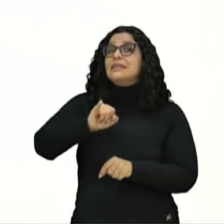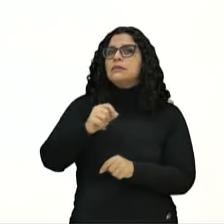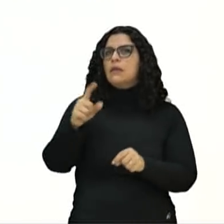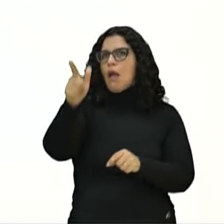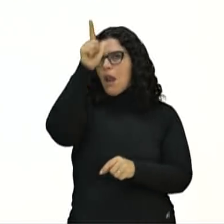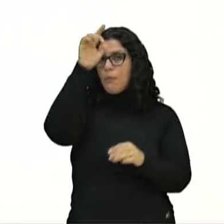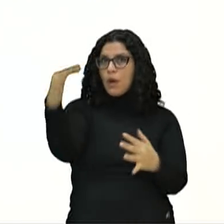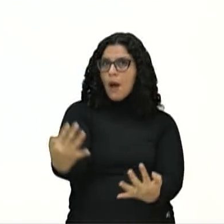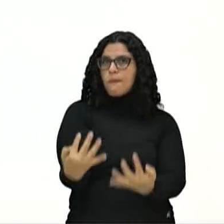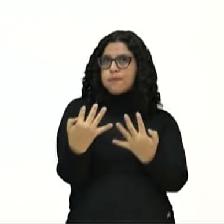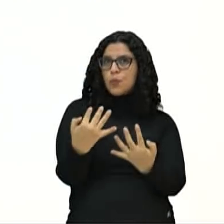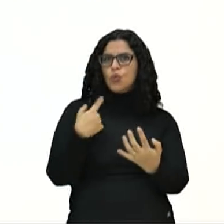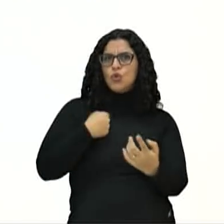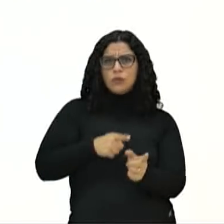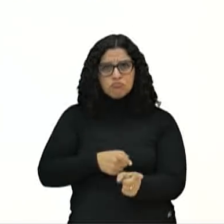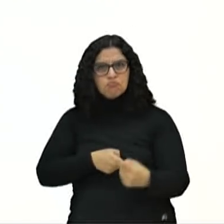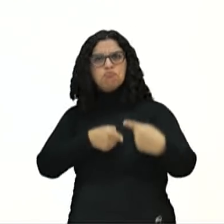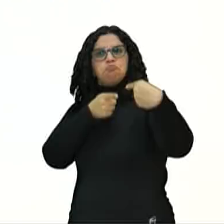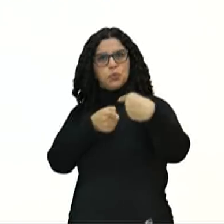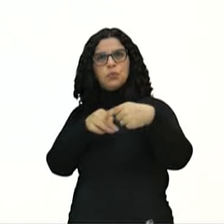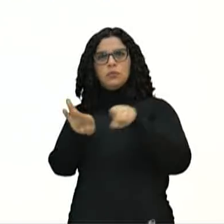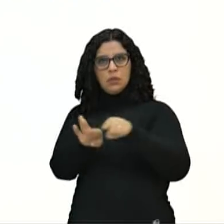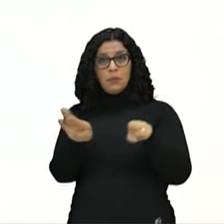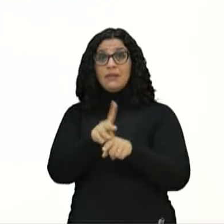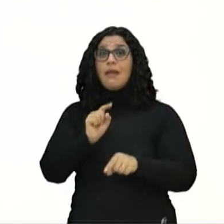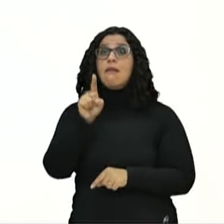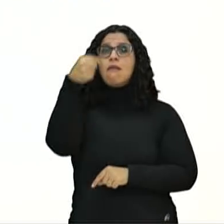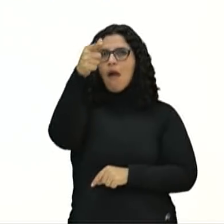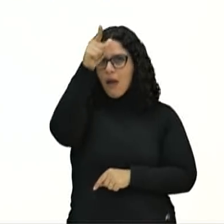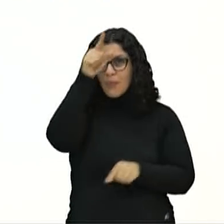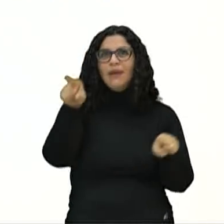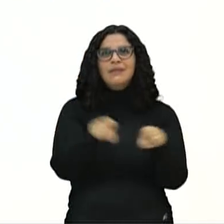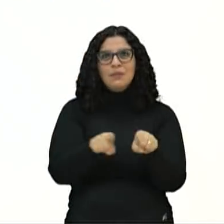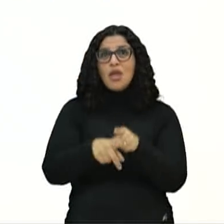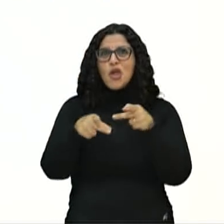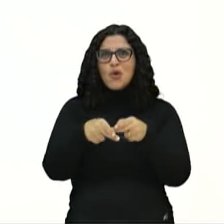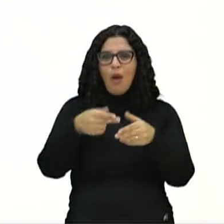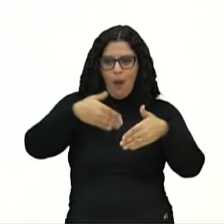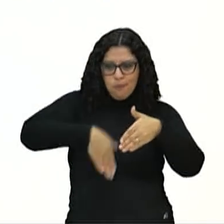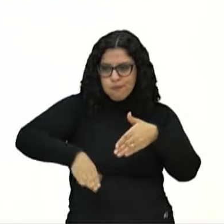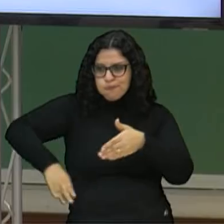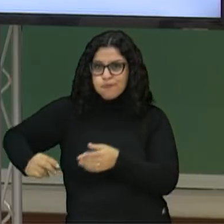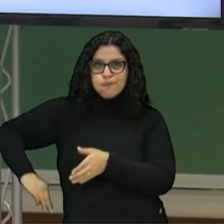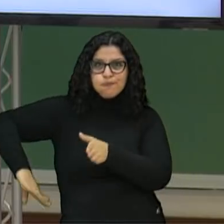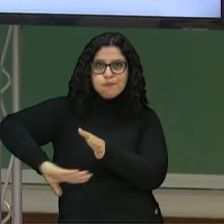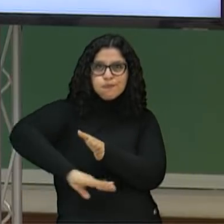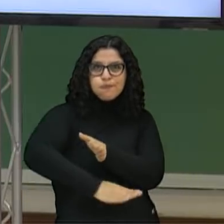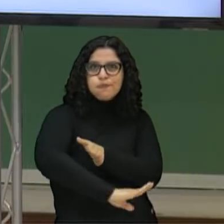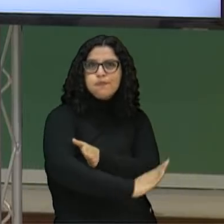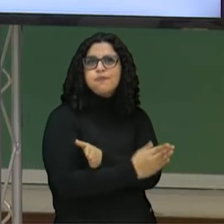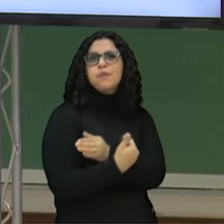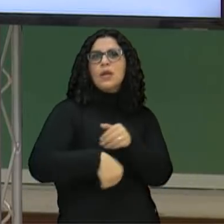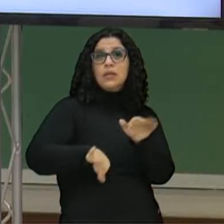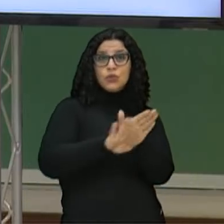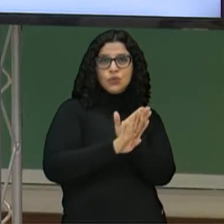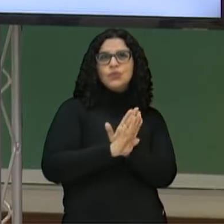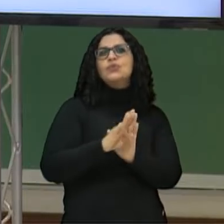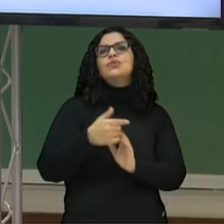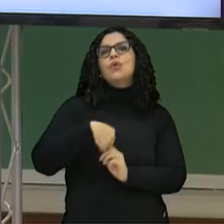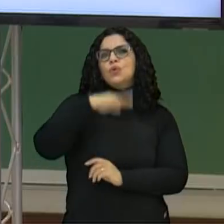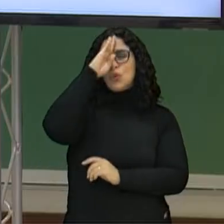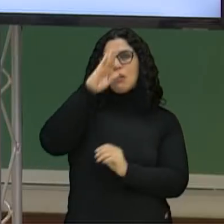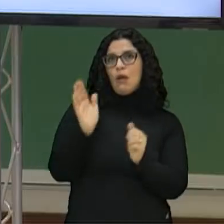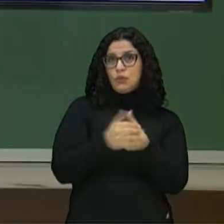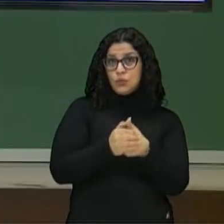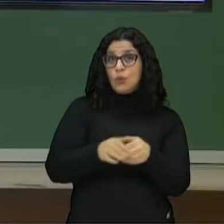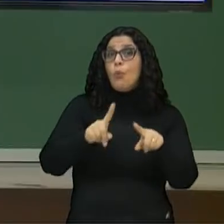ataque do adversário. Do lado alemão, também rede de trincheiras. Os 6 meses iniciais do conflito, então, ficaram conhecidos